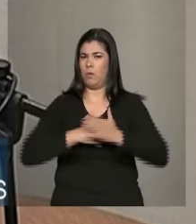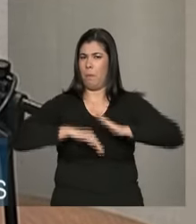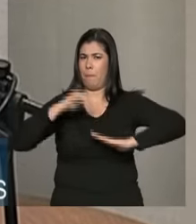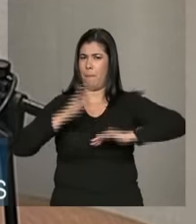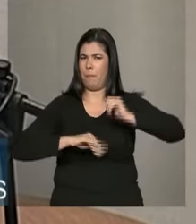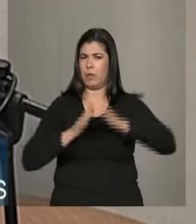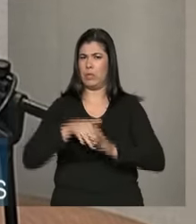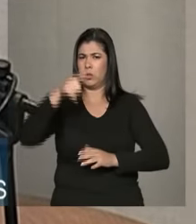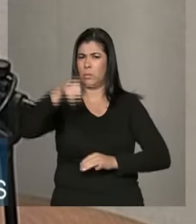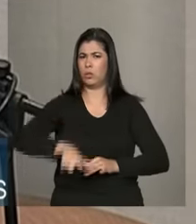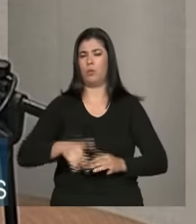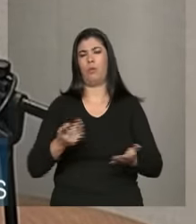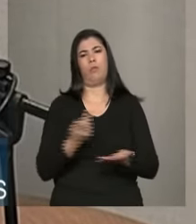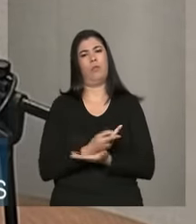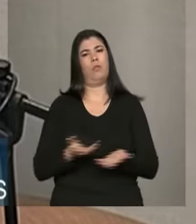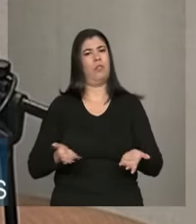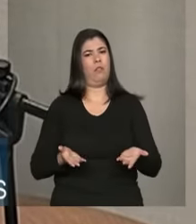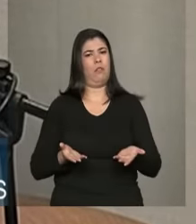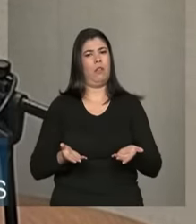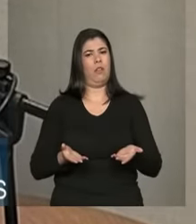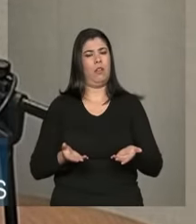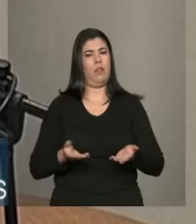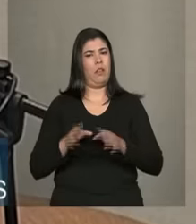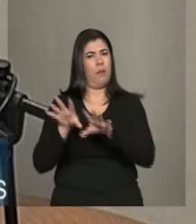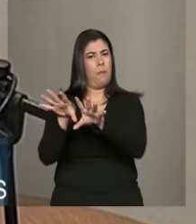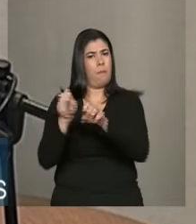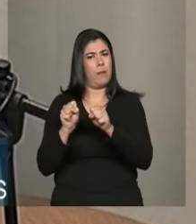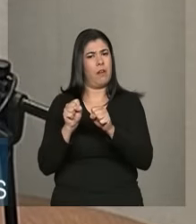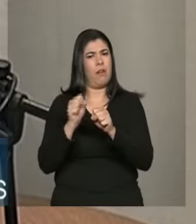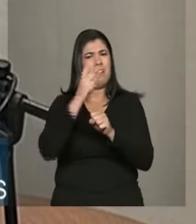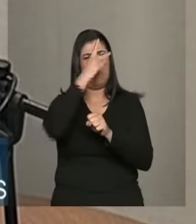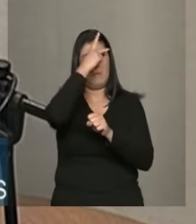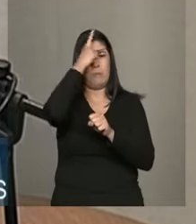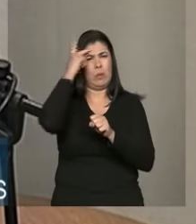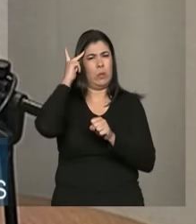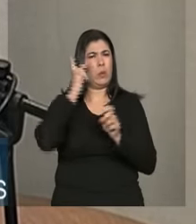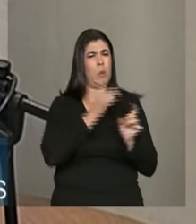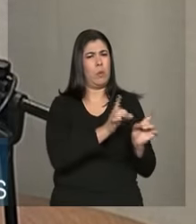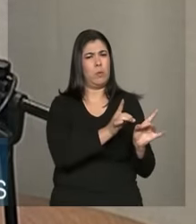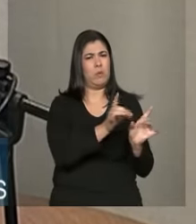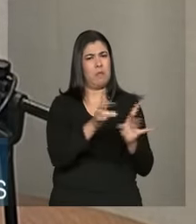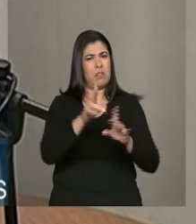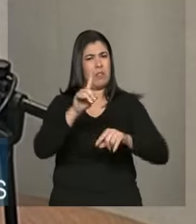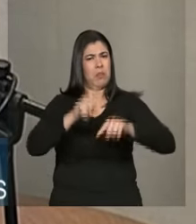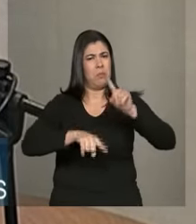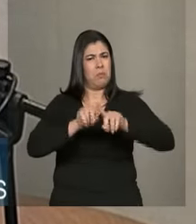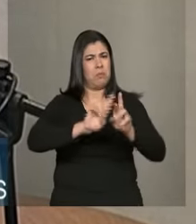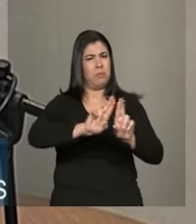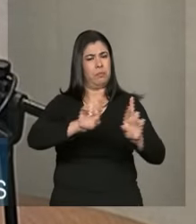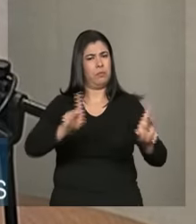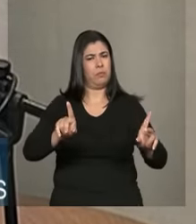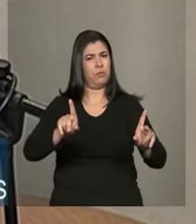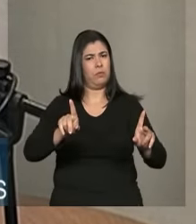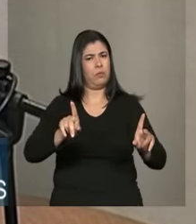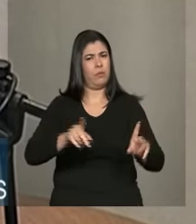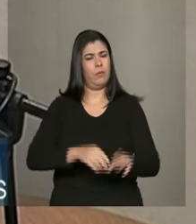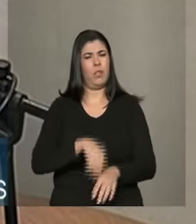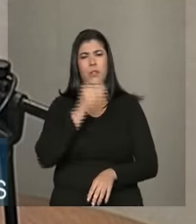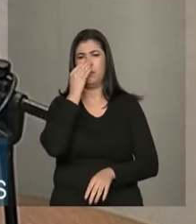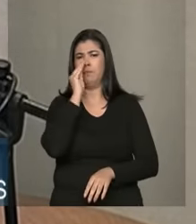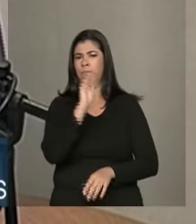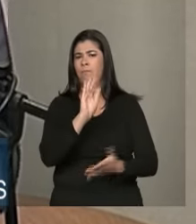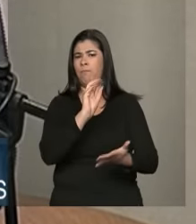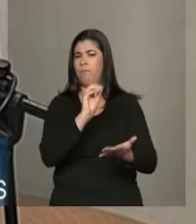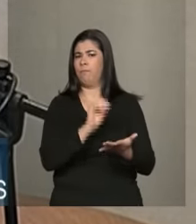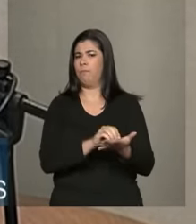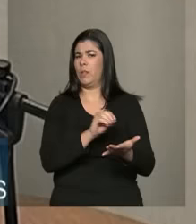repita o tráfico de pessoas ameaça o mundo com sua elevada falta moral e jurídica